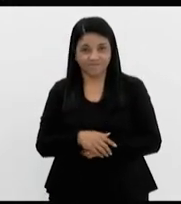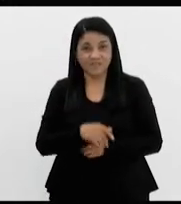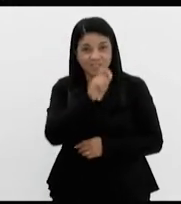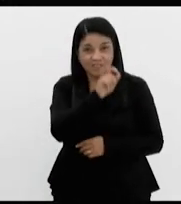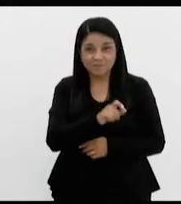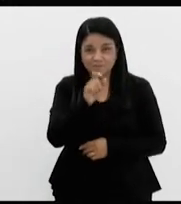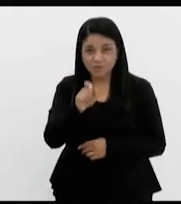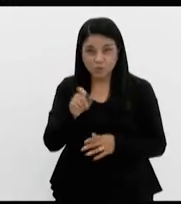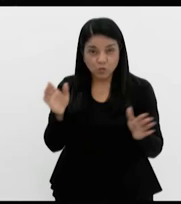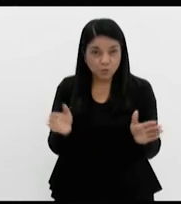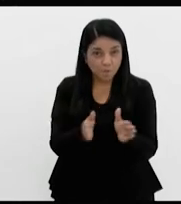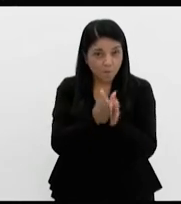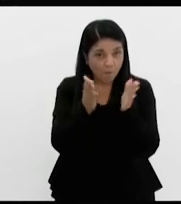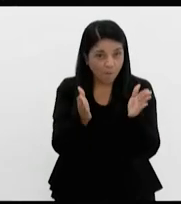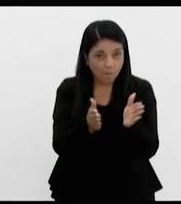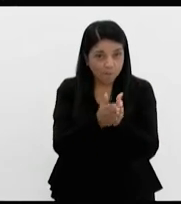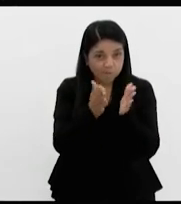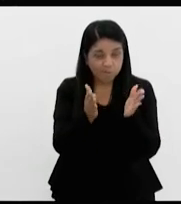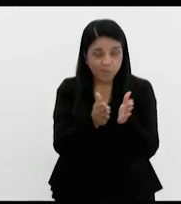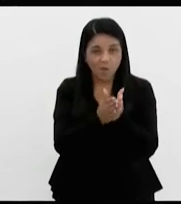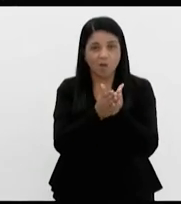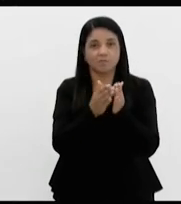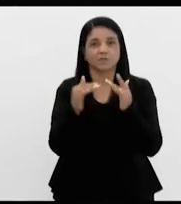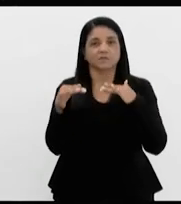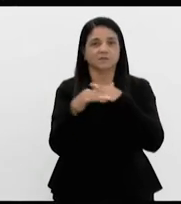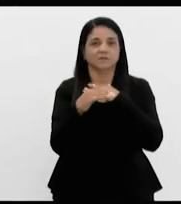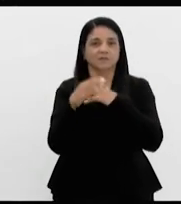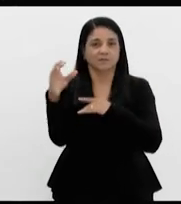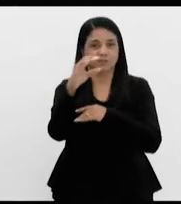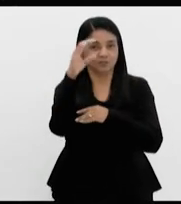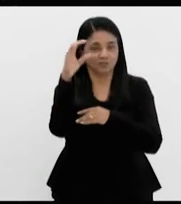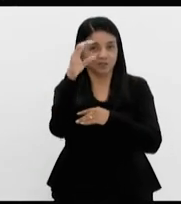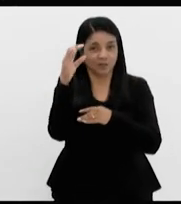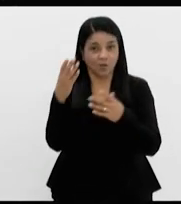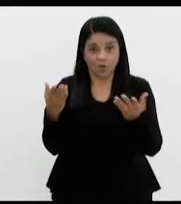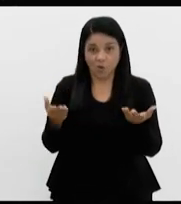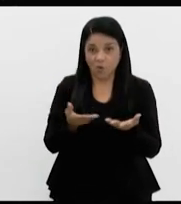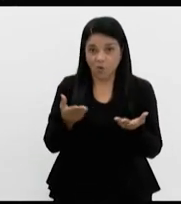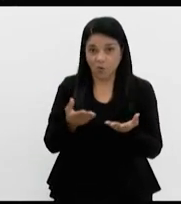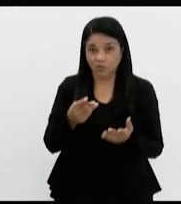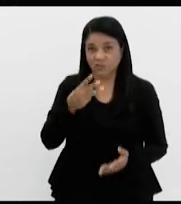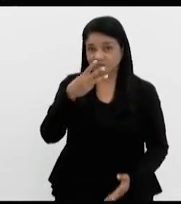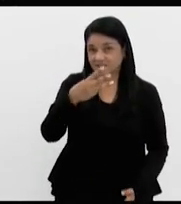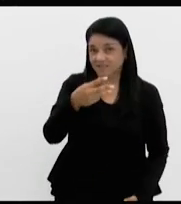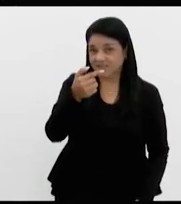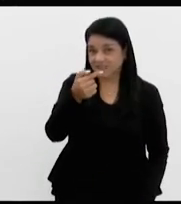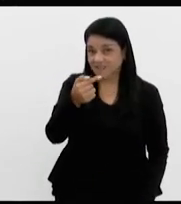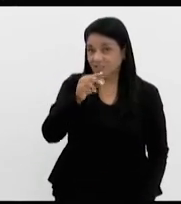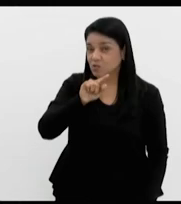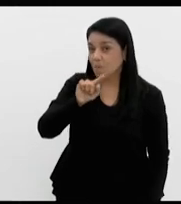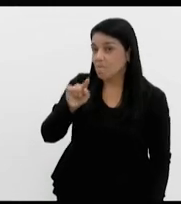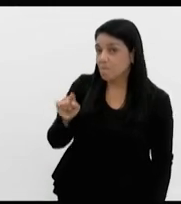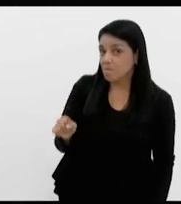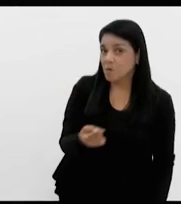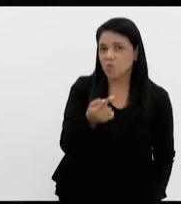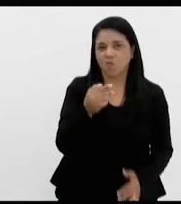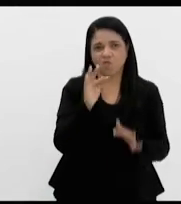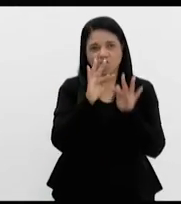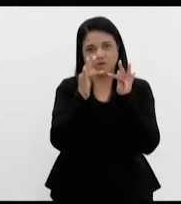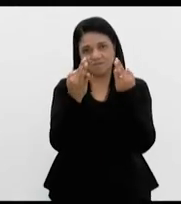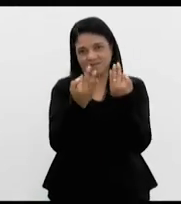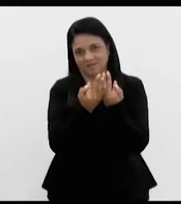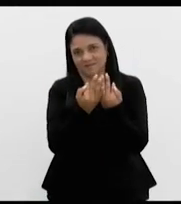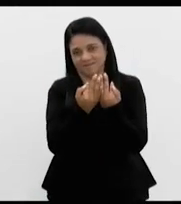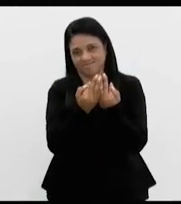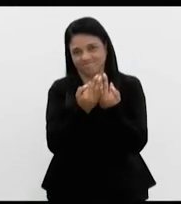pessoas empobrecidas da nossa cidade são hoje 37 mil famílias